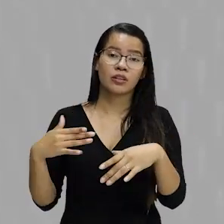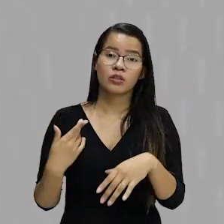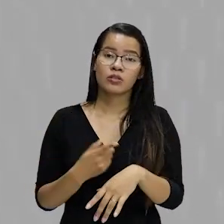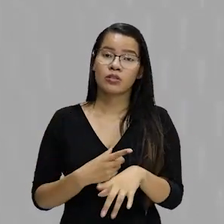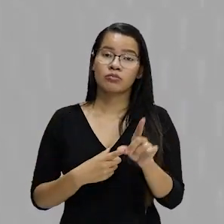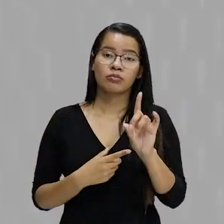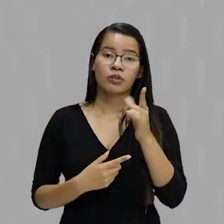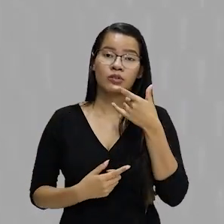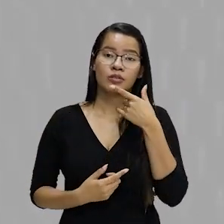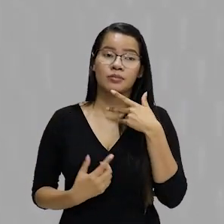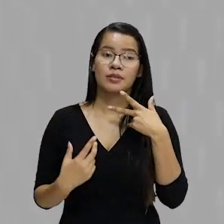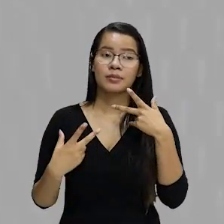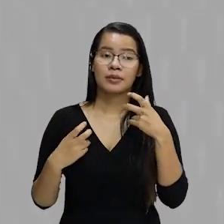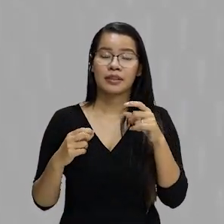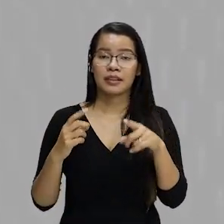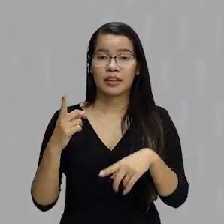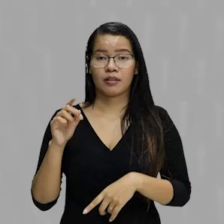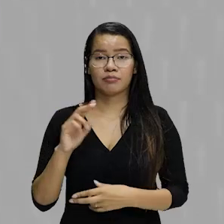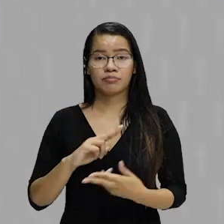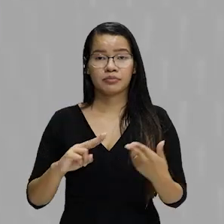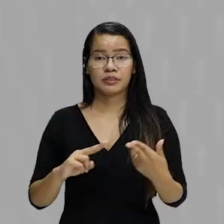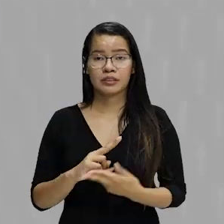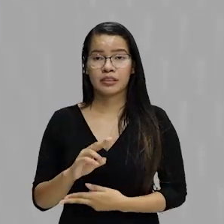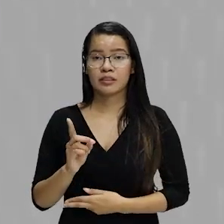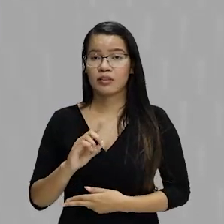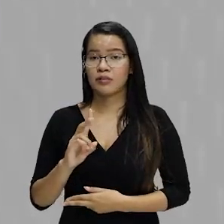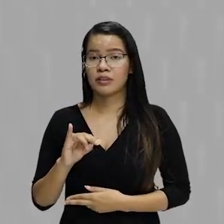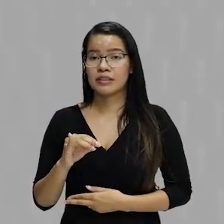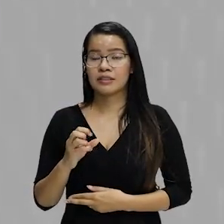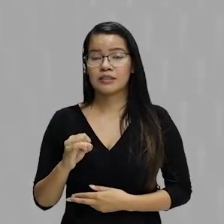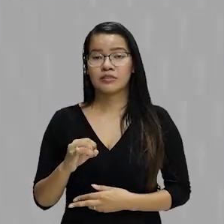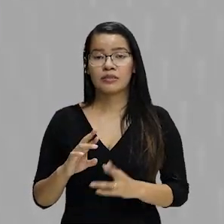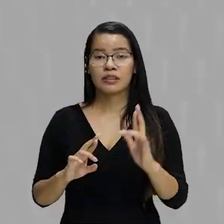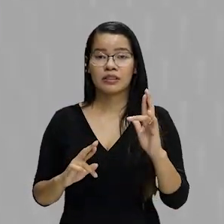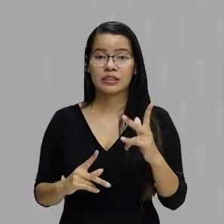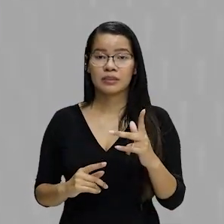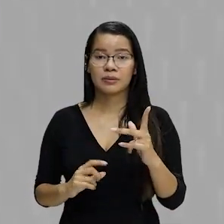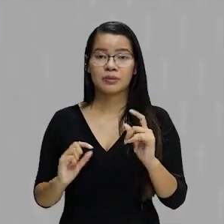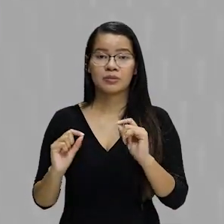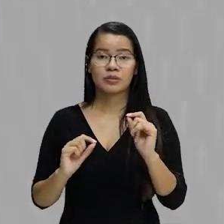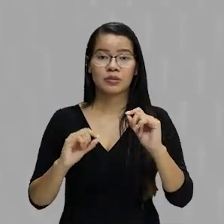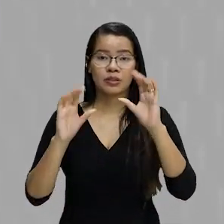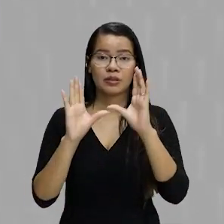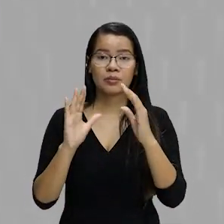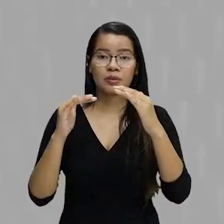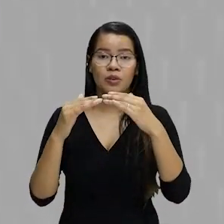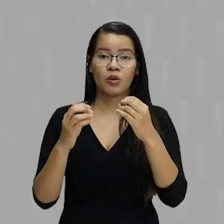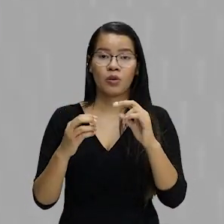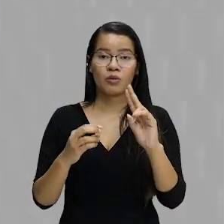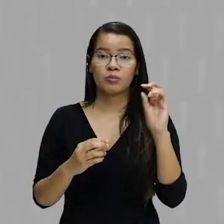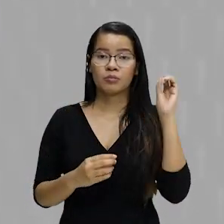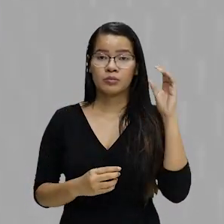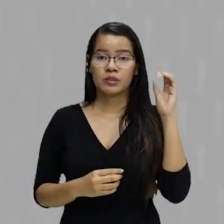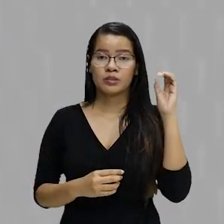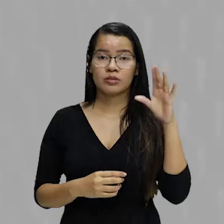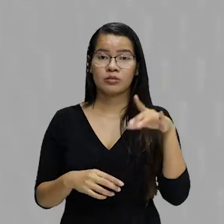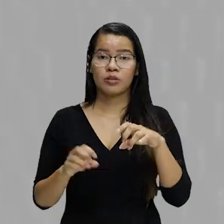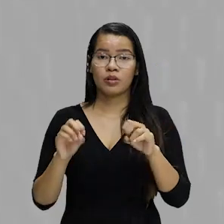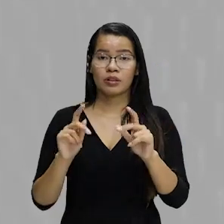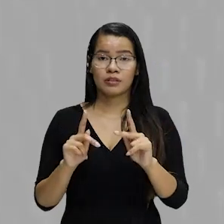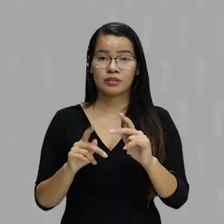planeta, certo? Ele não vai se diferenciar ali pelo seu tamanho, nem pelo seu brilho. Tá,